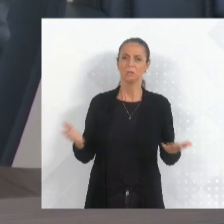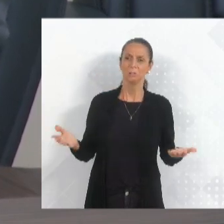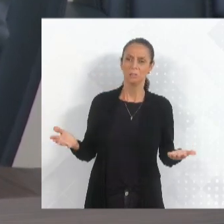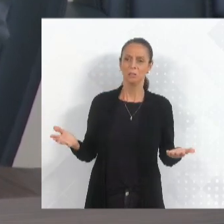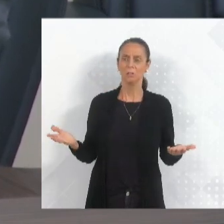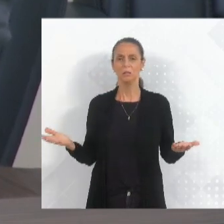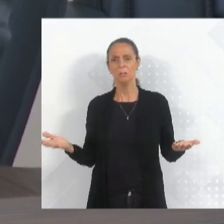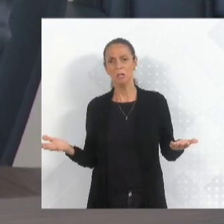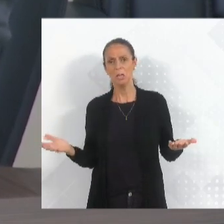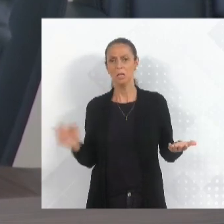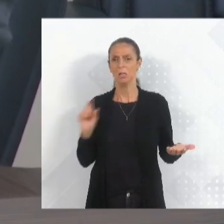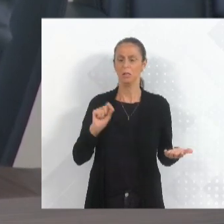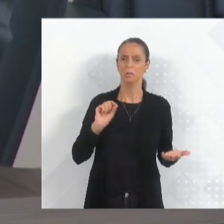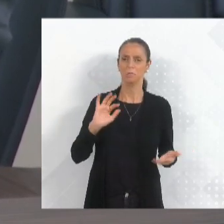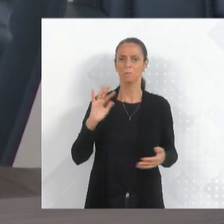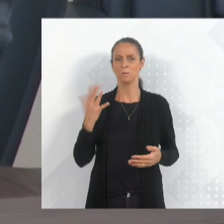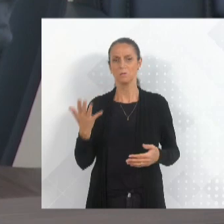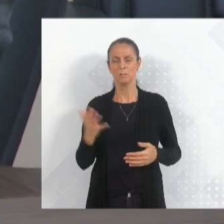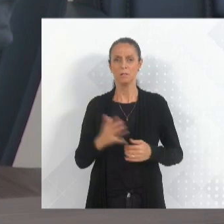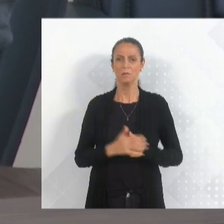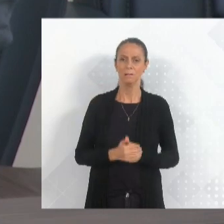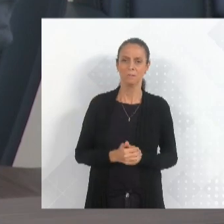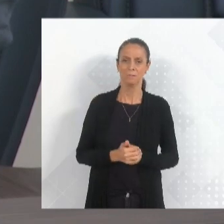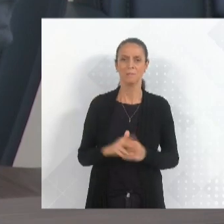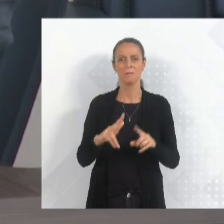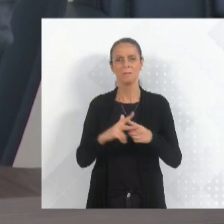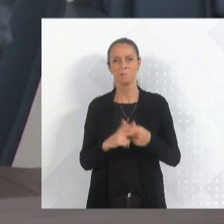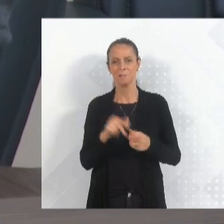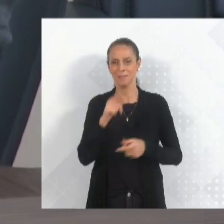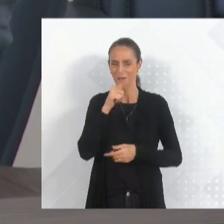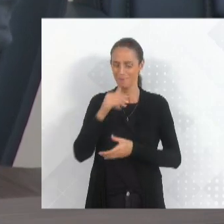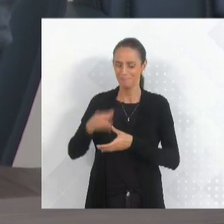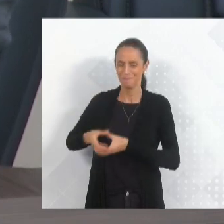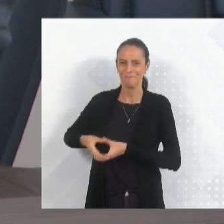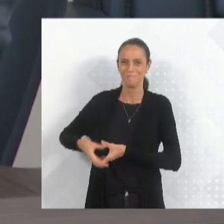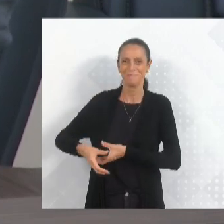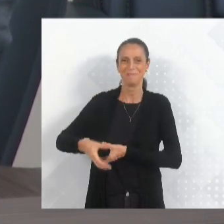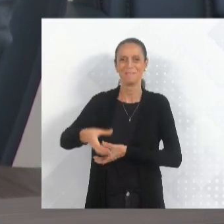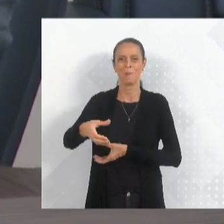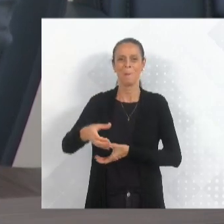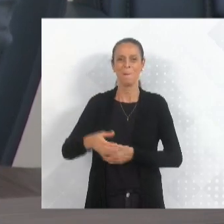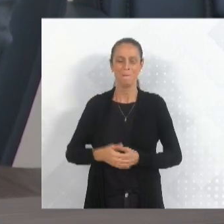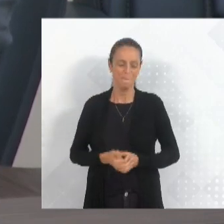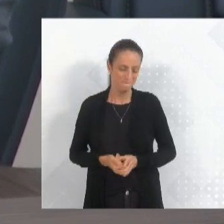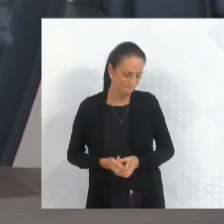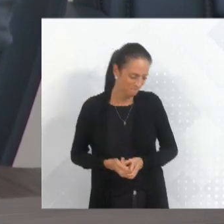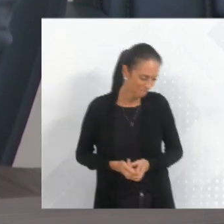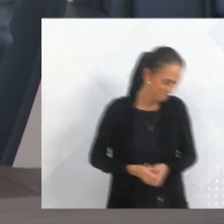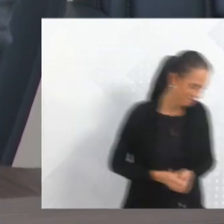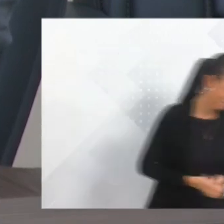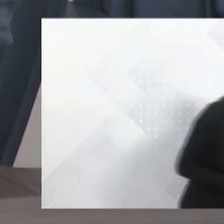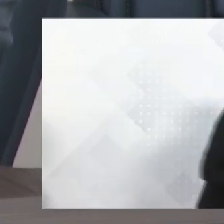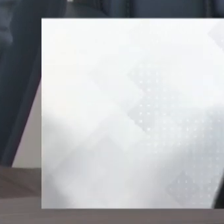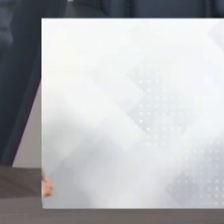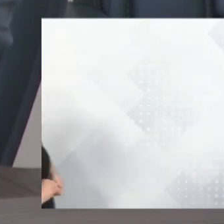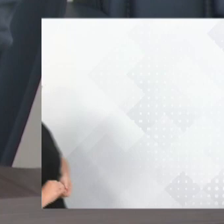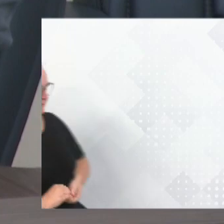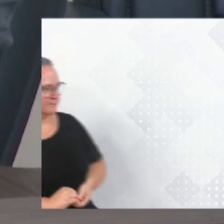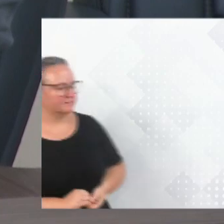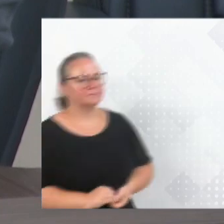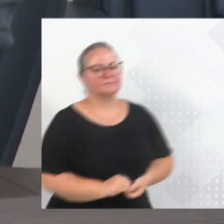O que teve aí talvez tenha sido a manutenção da rede, mas, enfim, esses